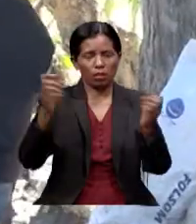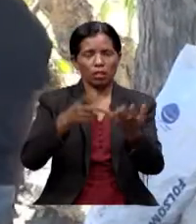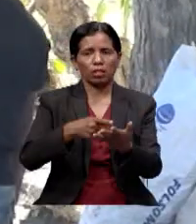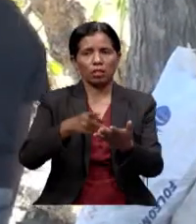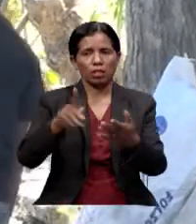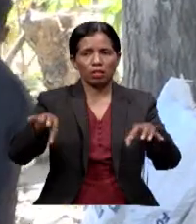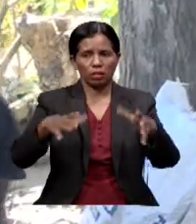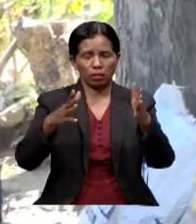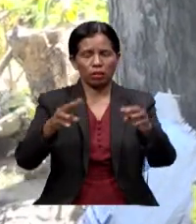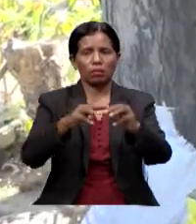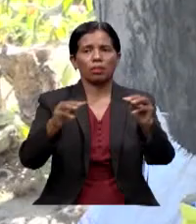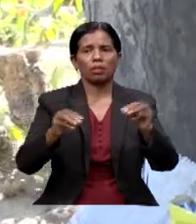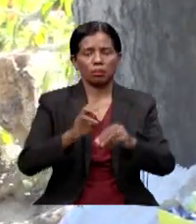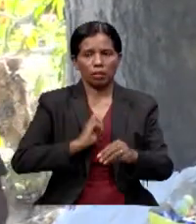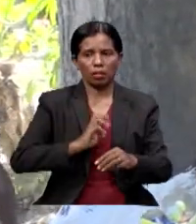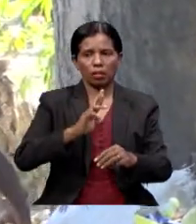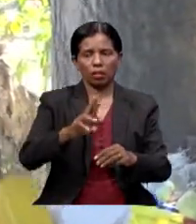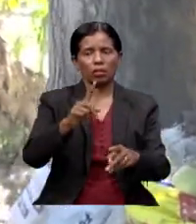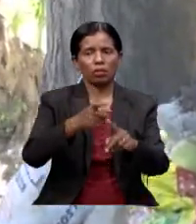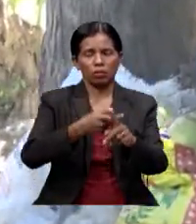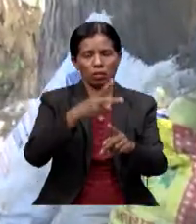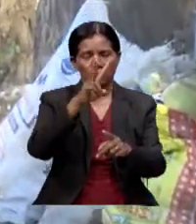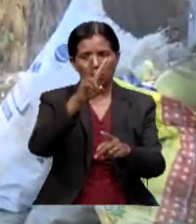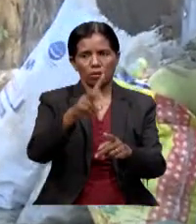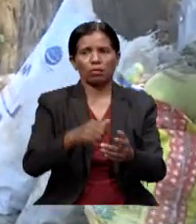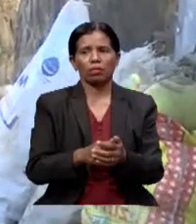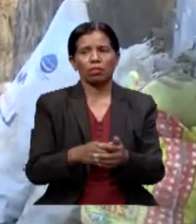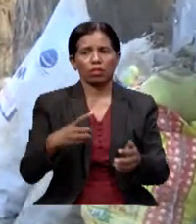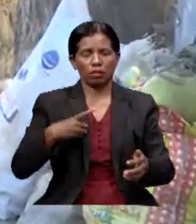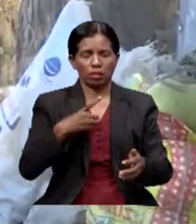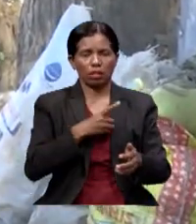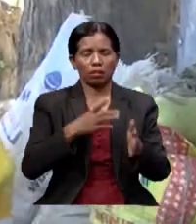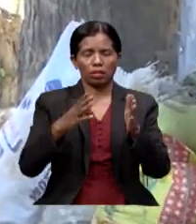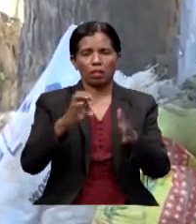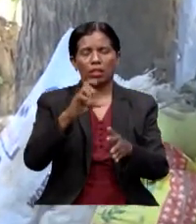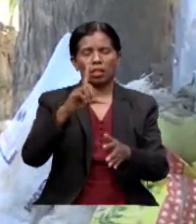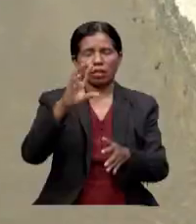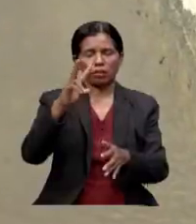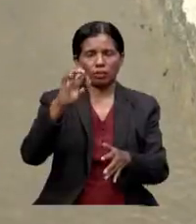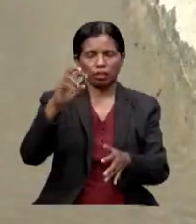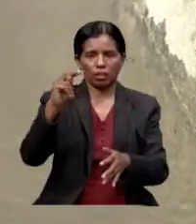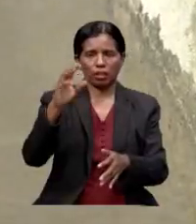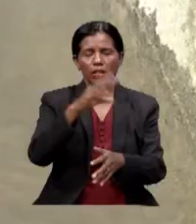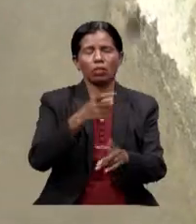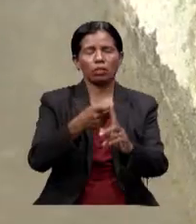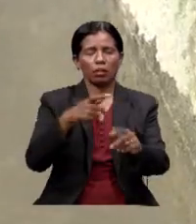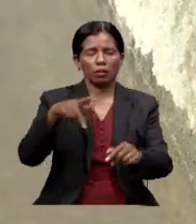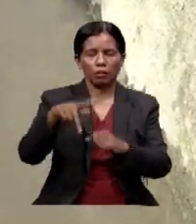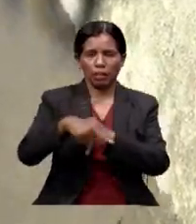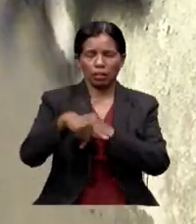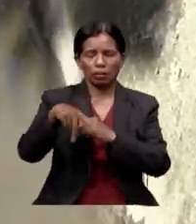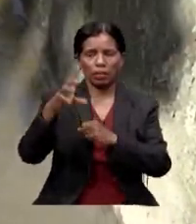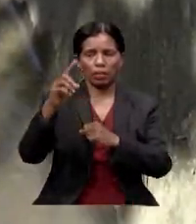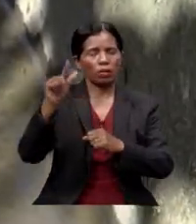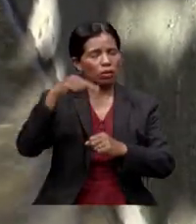trabalhador sira e a município Hermera durante fulan rua. Tuir deputada Elvina Souza husi bancada Partido Democrático governo e